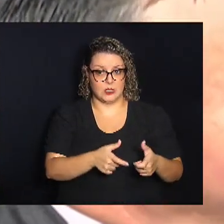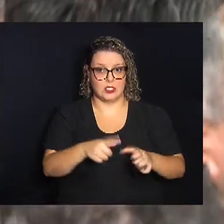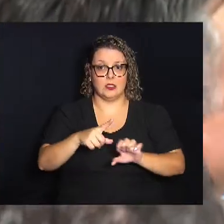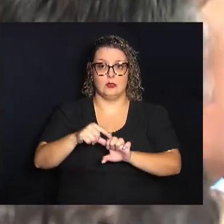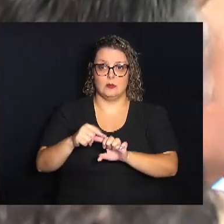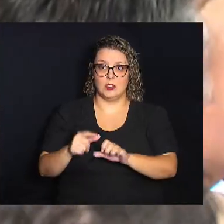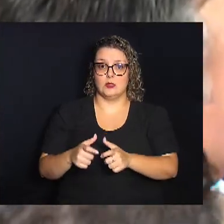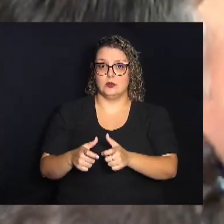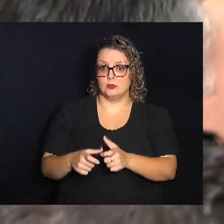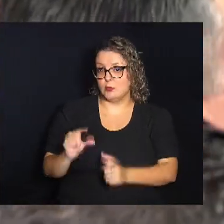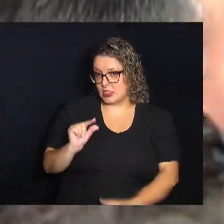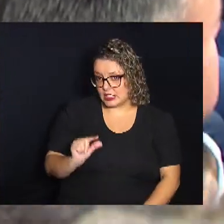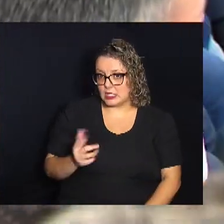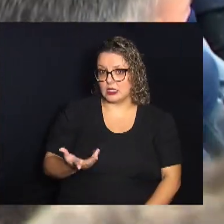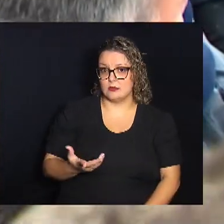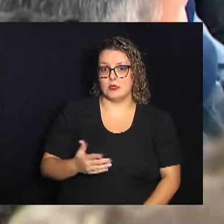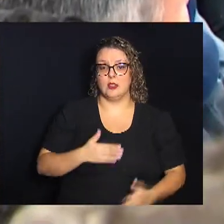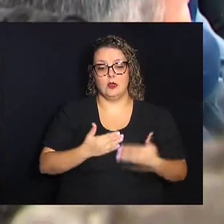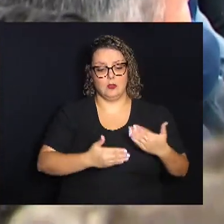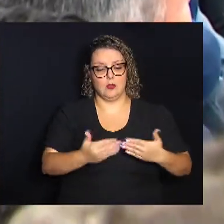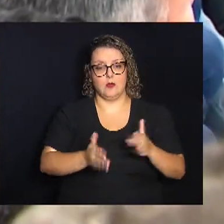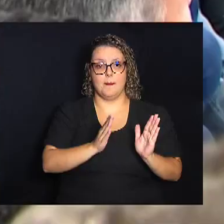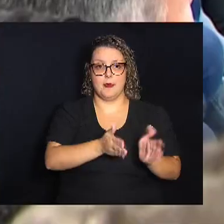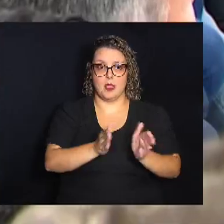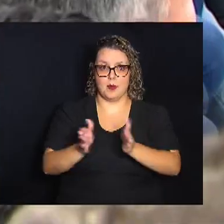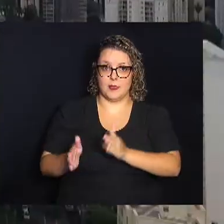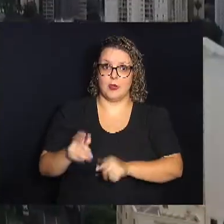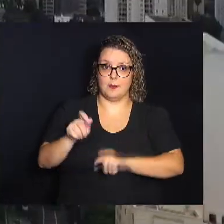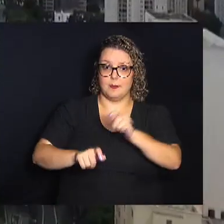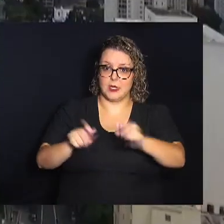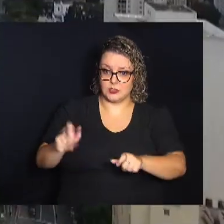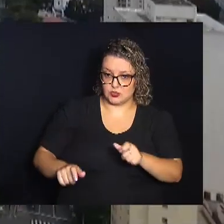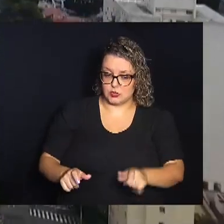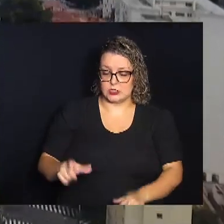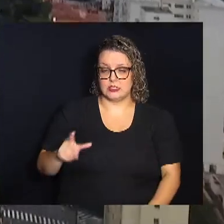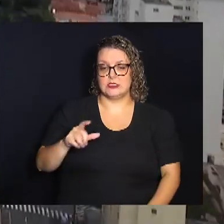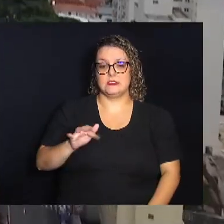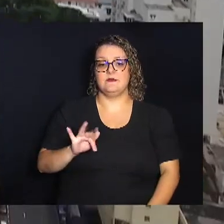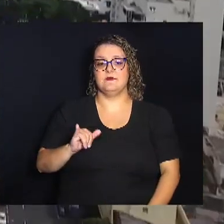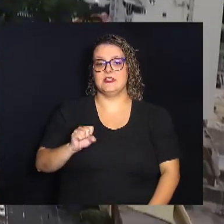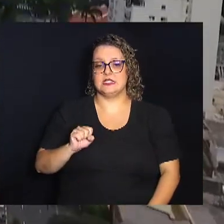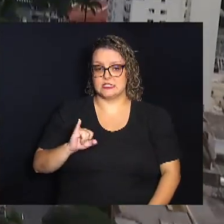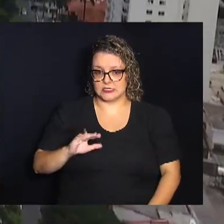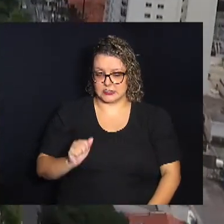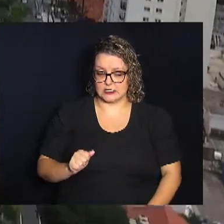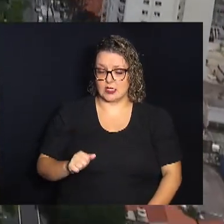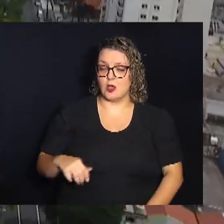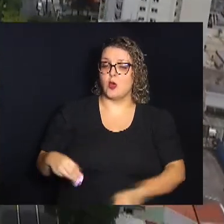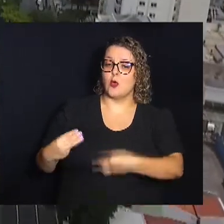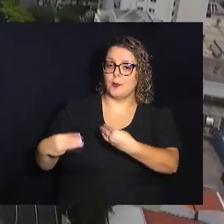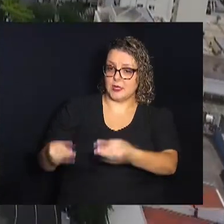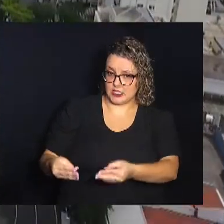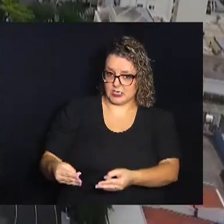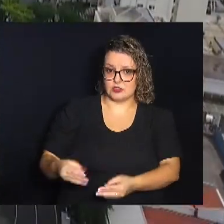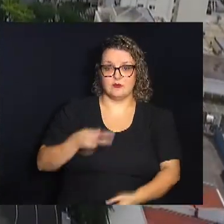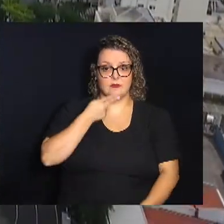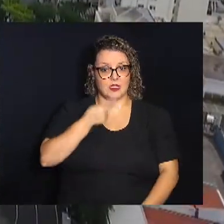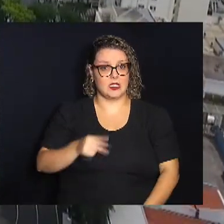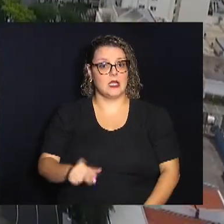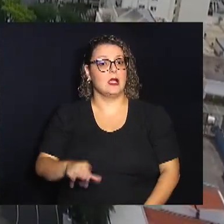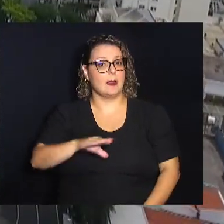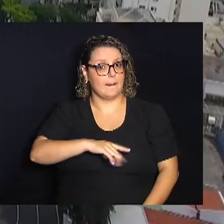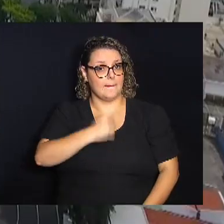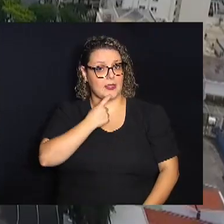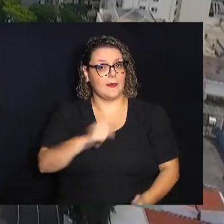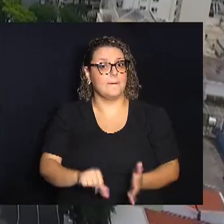os passos do Desenrola, que se concentra em pessoas físicas. Segundo Márcio França, Campinas será uma das primeiras cidades a